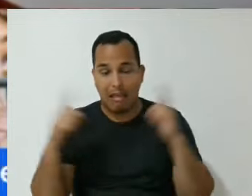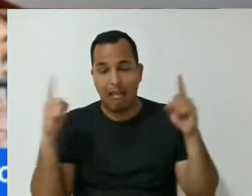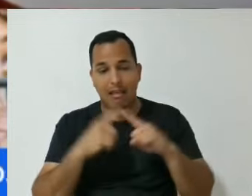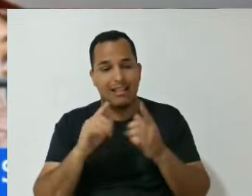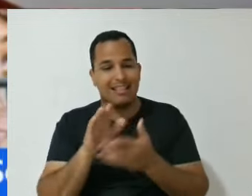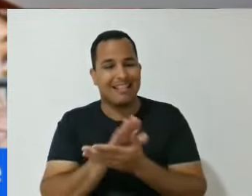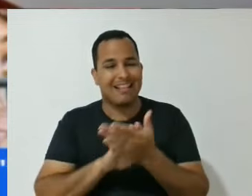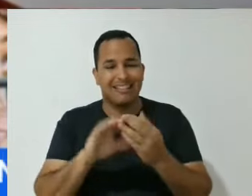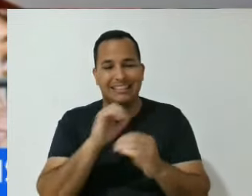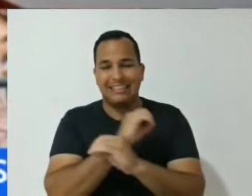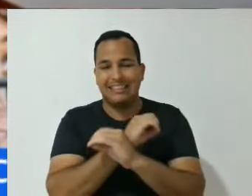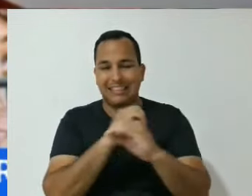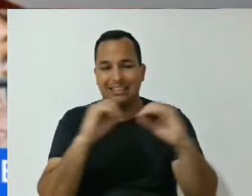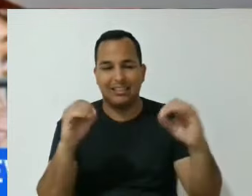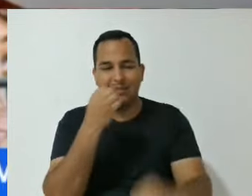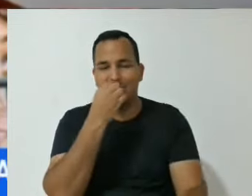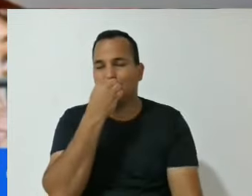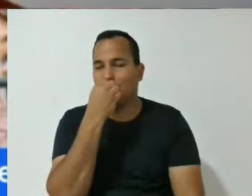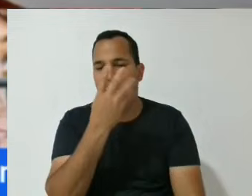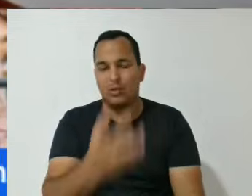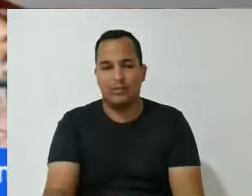foi muito bom mesmo.